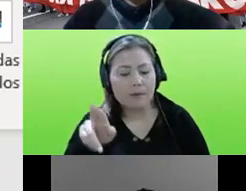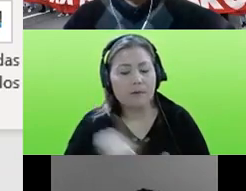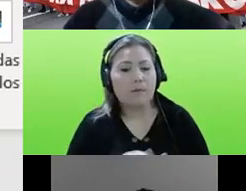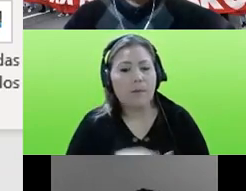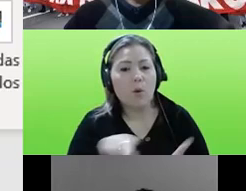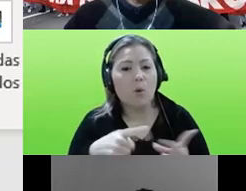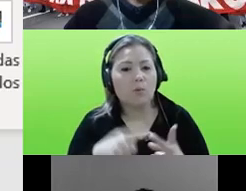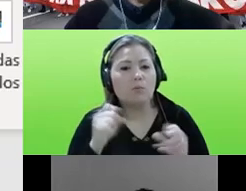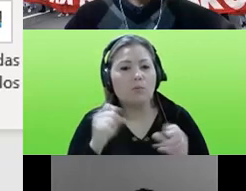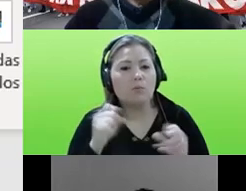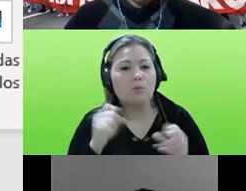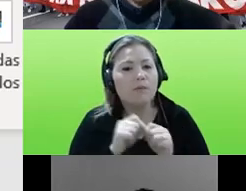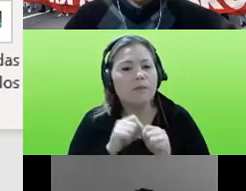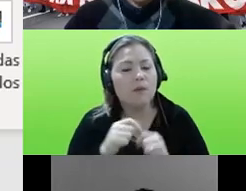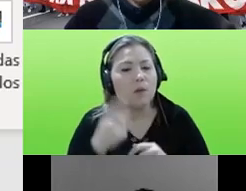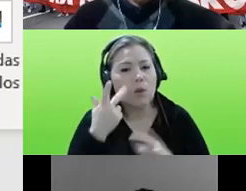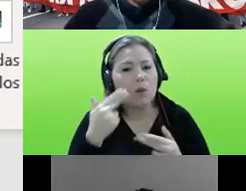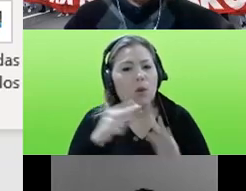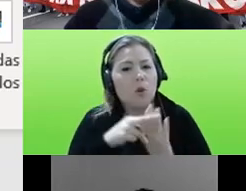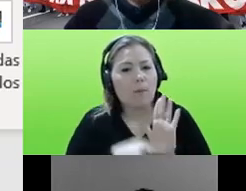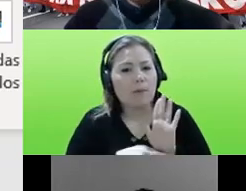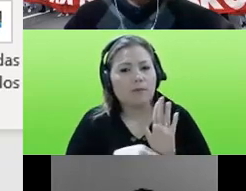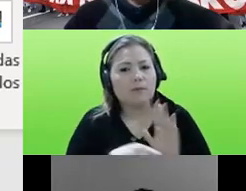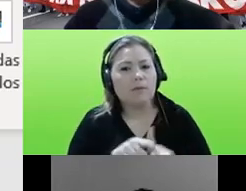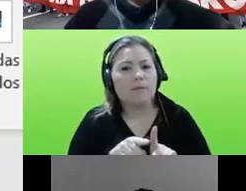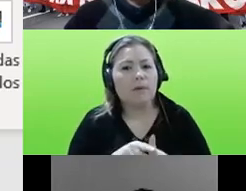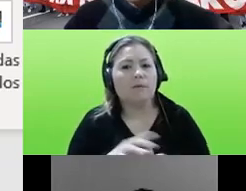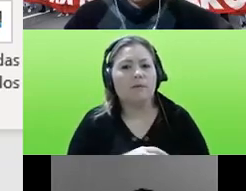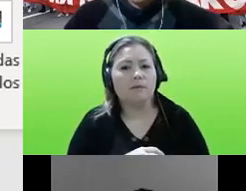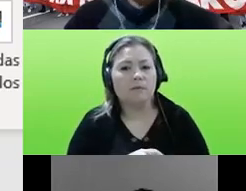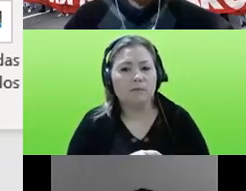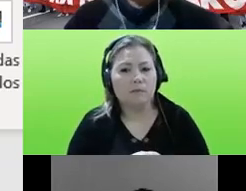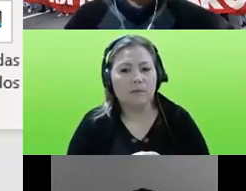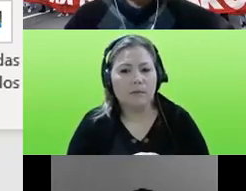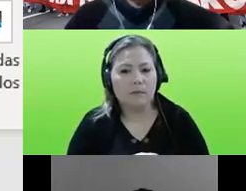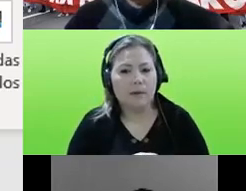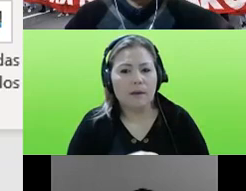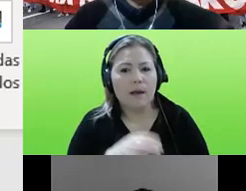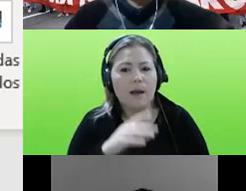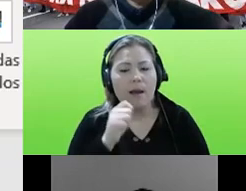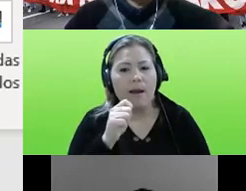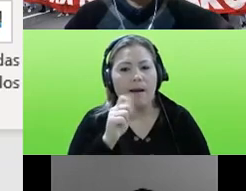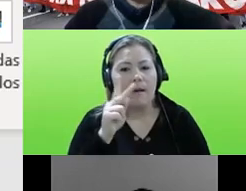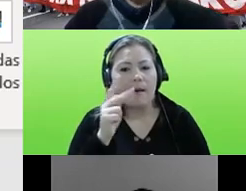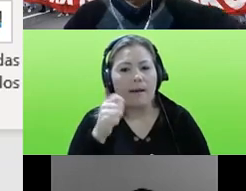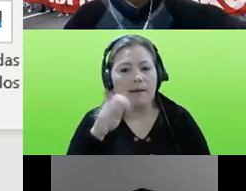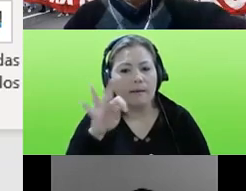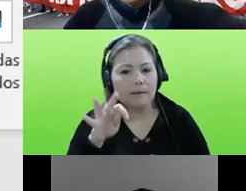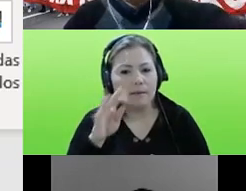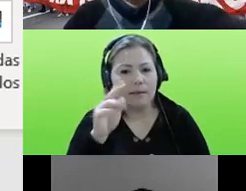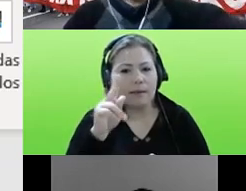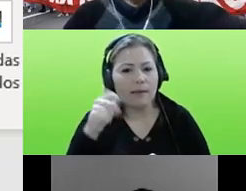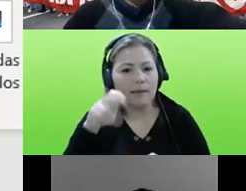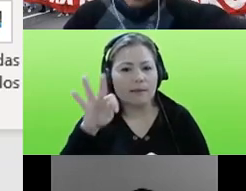podemos recorrer ao normativismo de pressupormos, como a Kant, por exemplo, tende a fazê-lo,